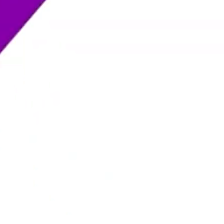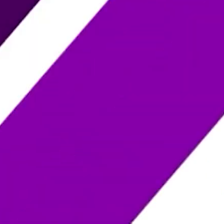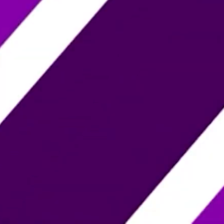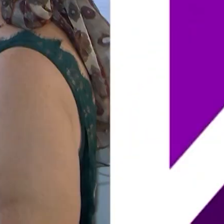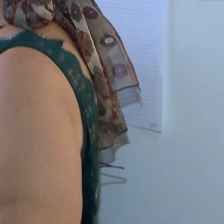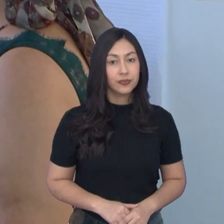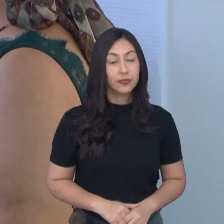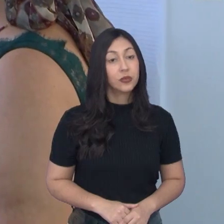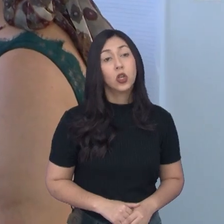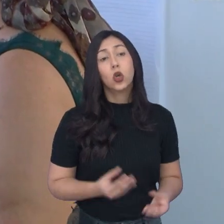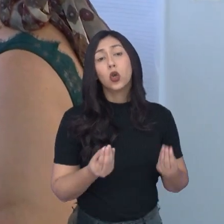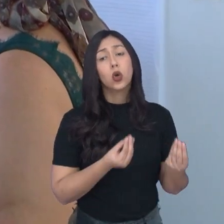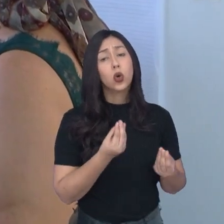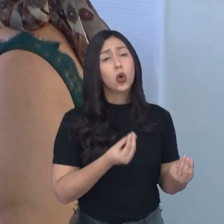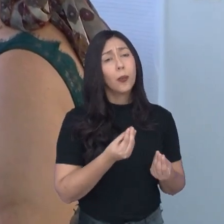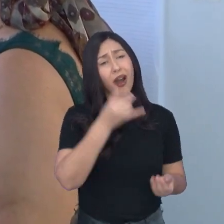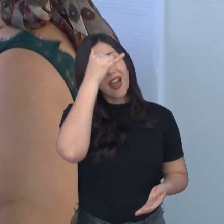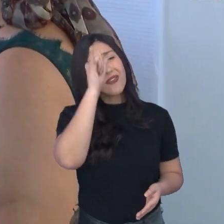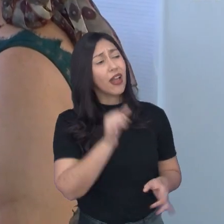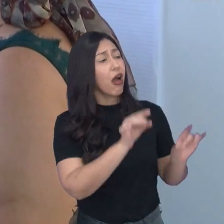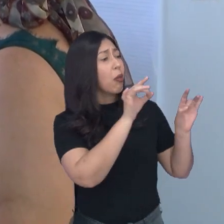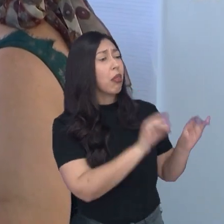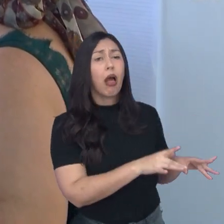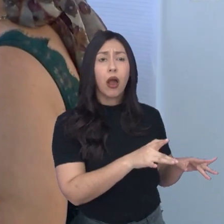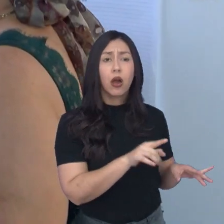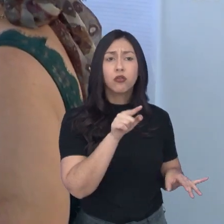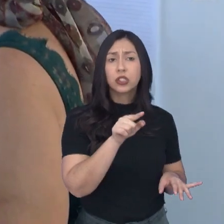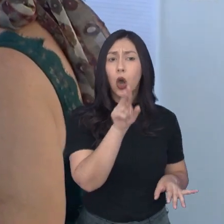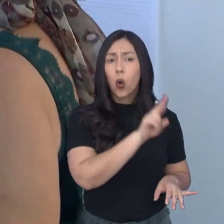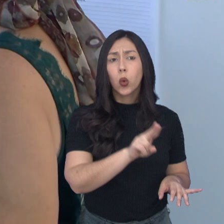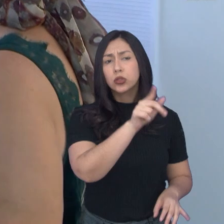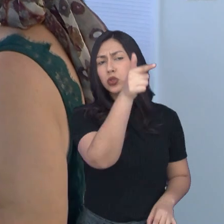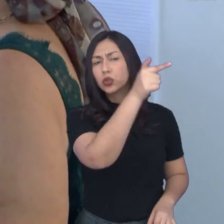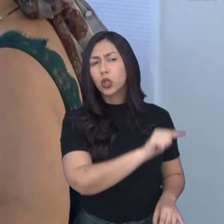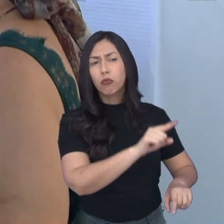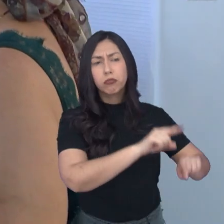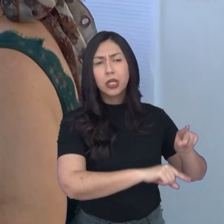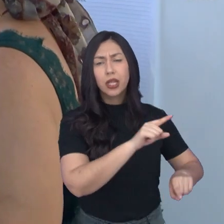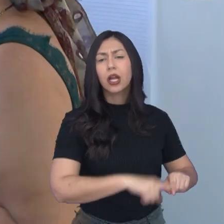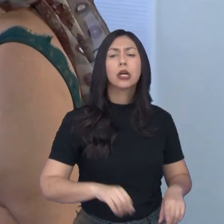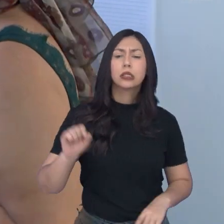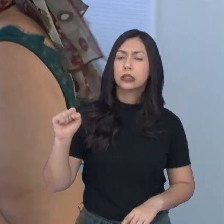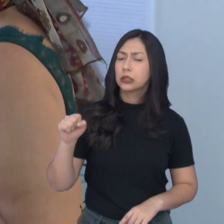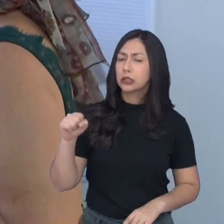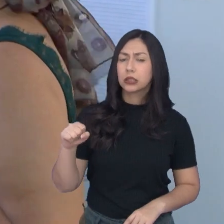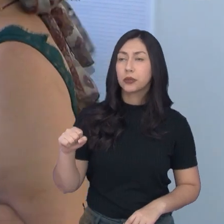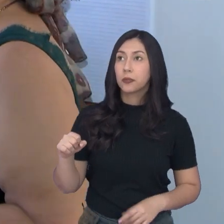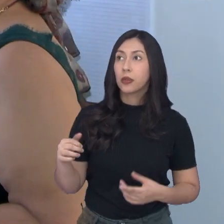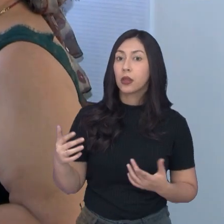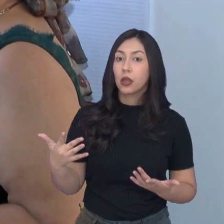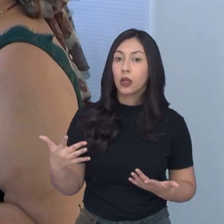Para não ter desperdício, a cozinha vegana, vegetariana, vocês reaproveitam muita coisa. Sim. Reaproveita muita coisa. O cookie em